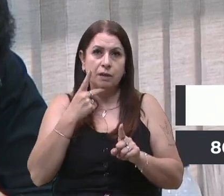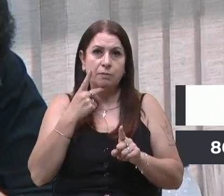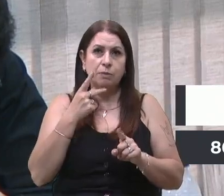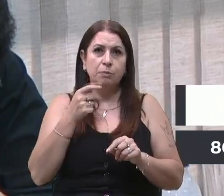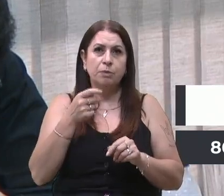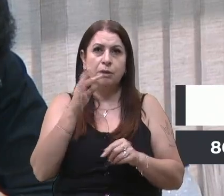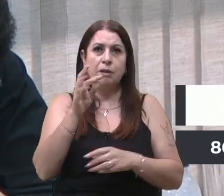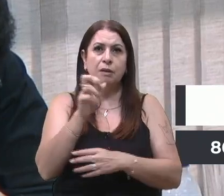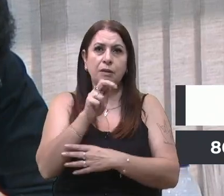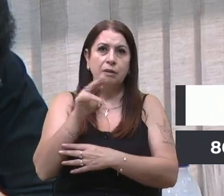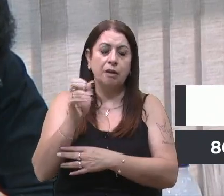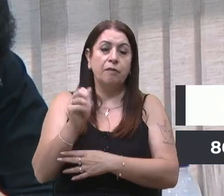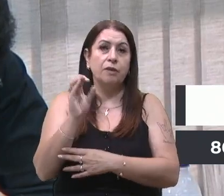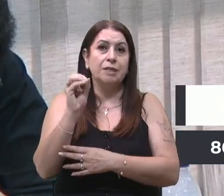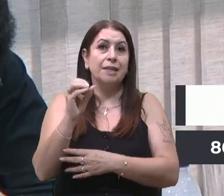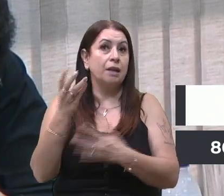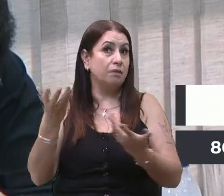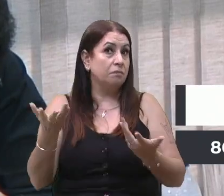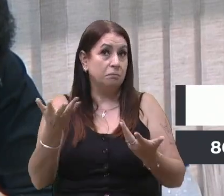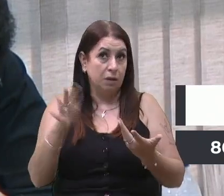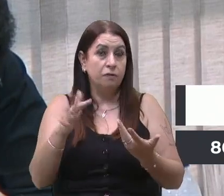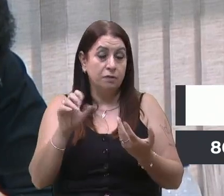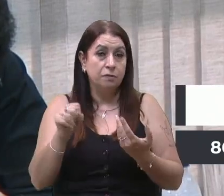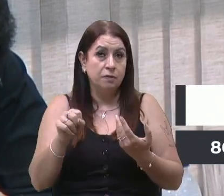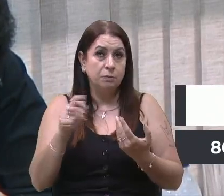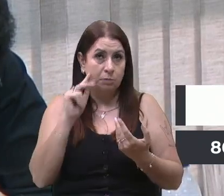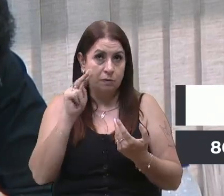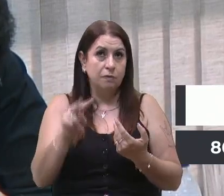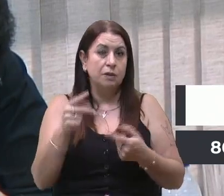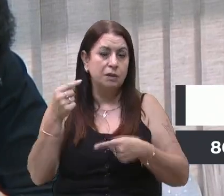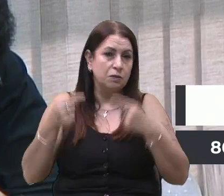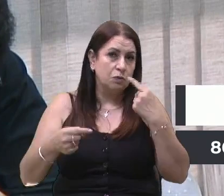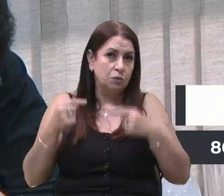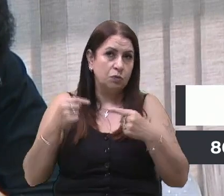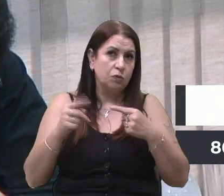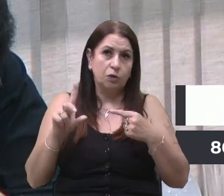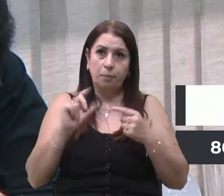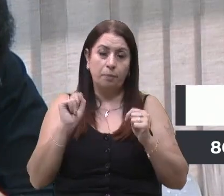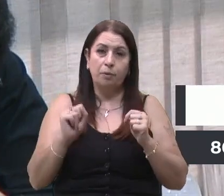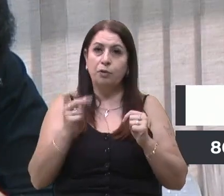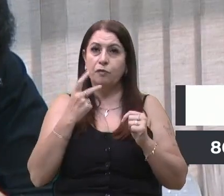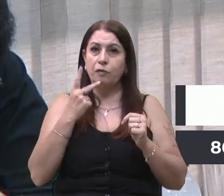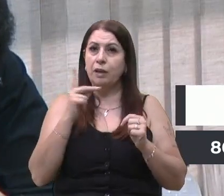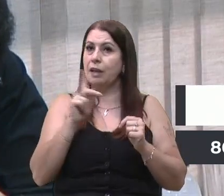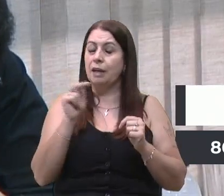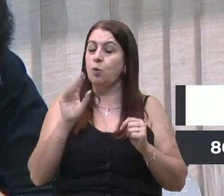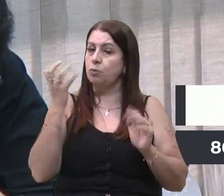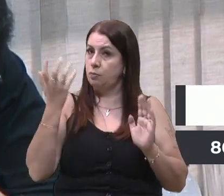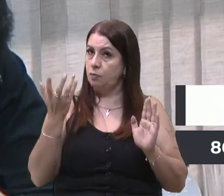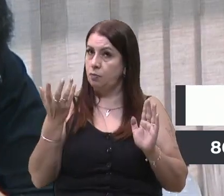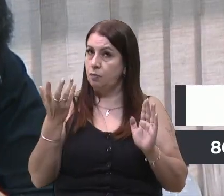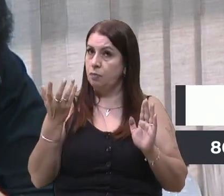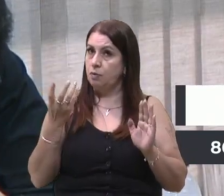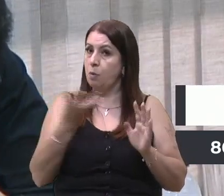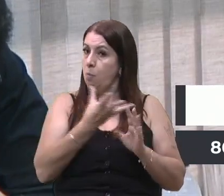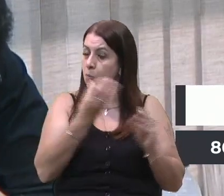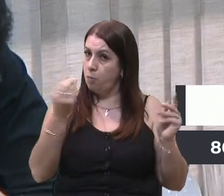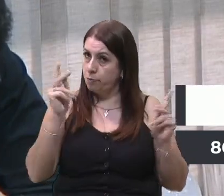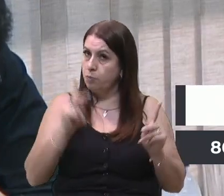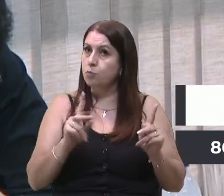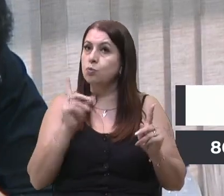talvez sim. Então, eu acho que a gente está aqui justamente para discutir isso, mas a gente não pode dizer que não resolveu, porque milhares de pessoas